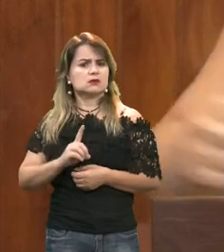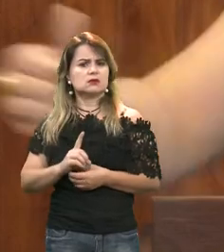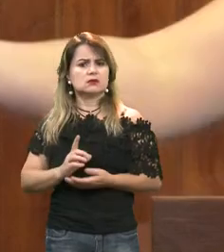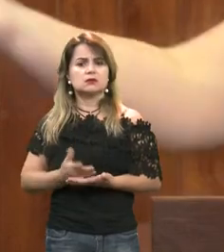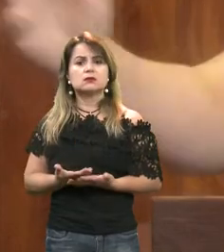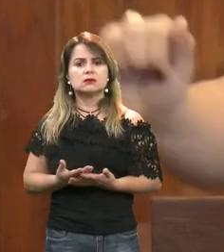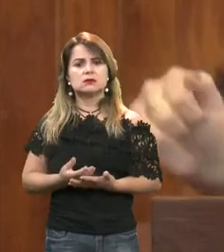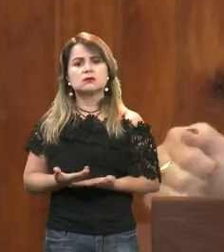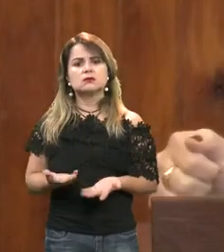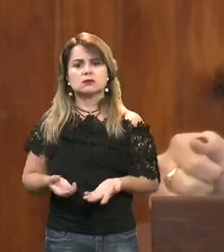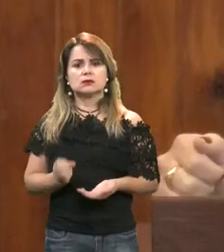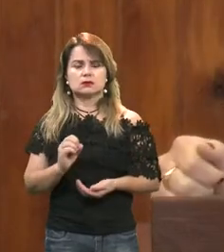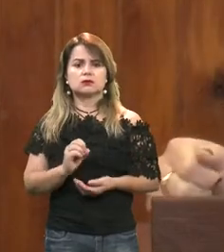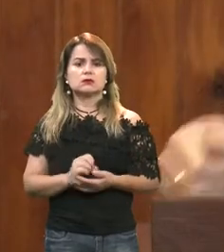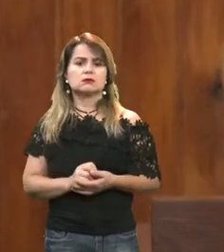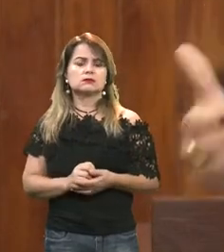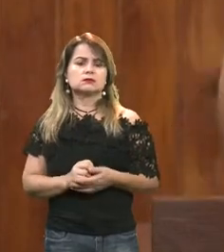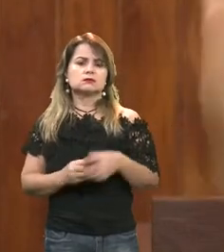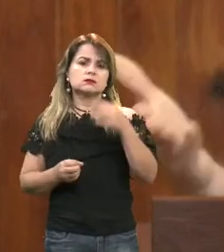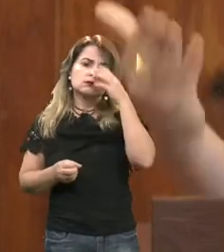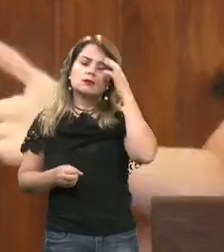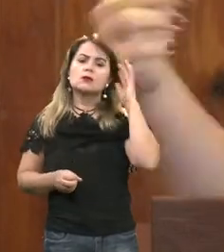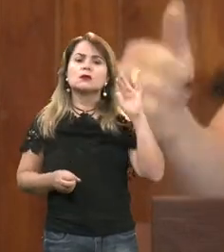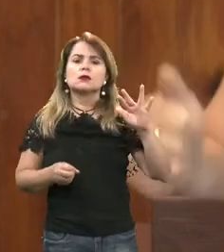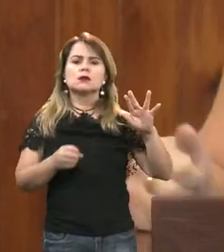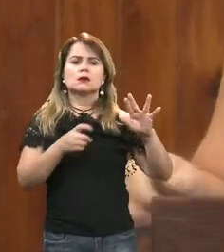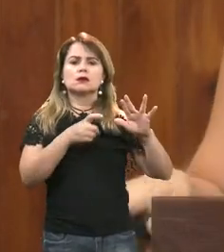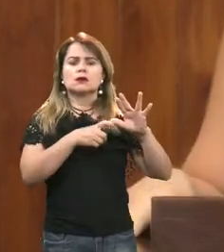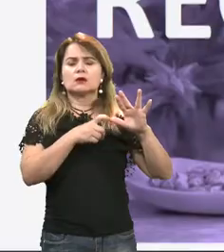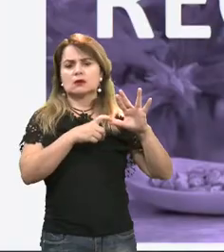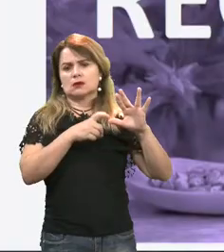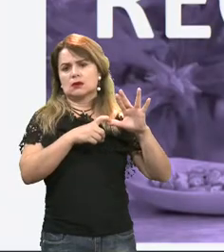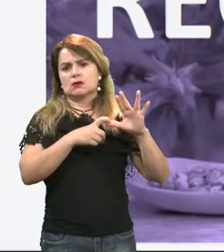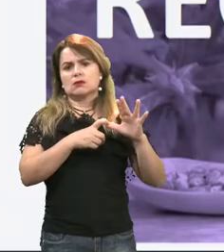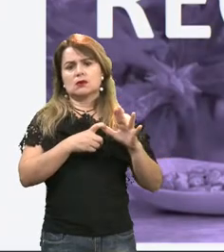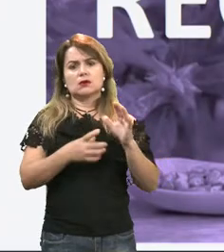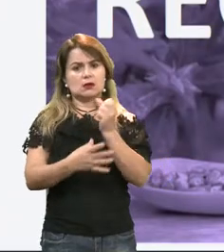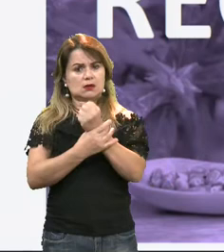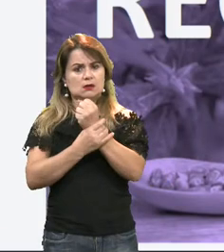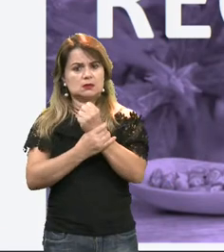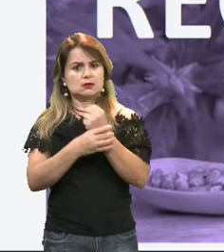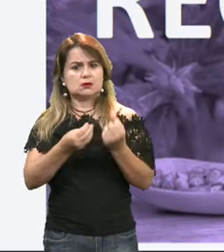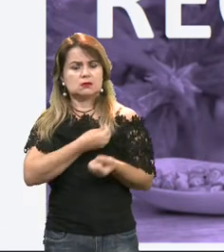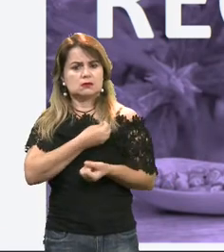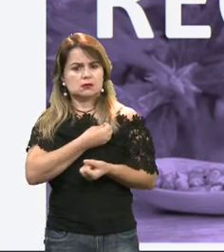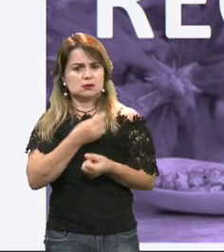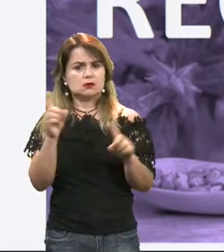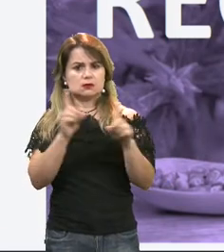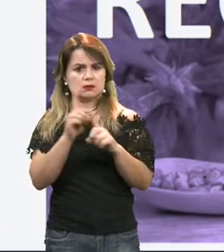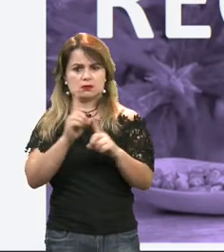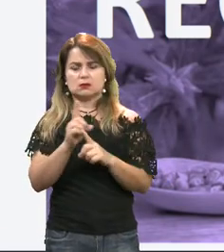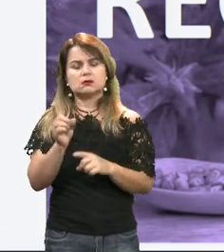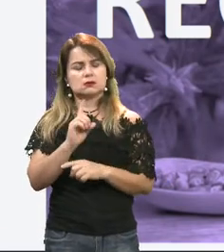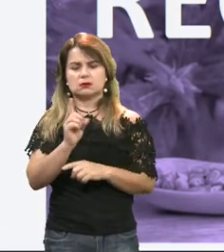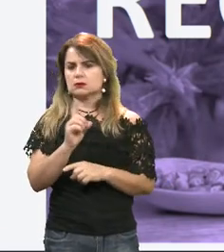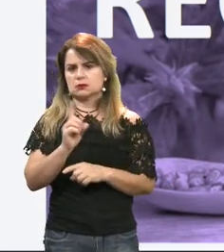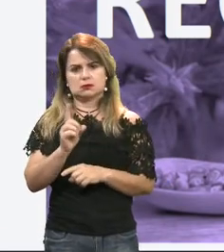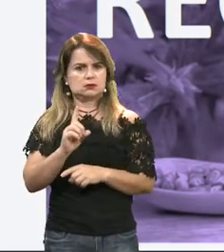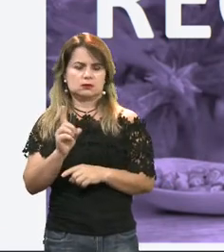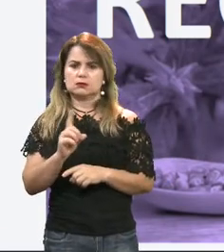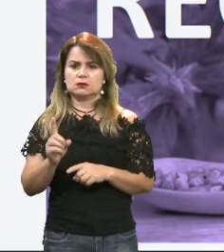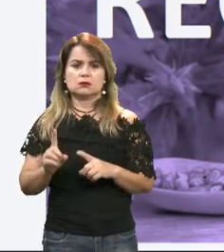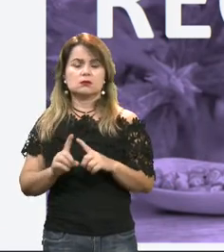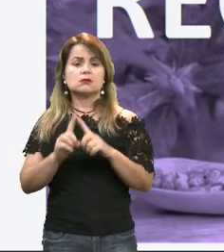Ok, mas como o doutor Joaquim colocou, a cannabis não é garantia de vida? Não, não é. Mas ela